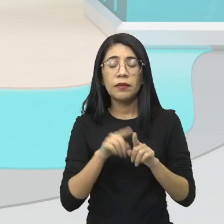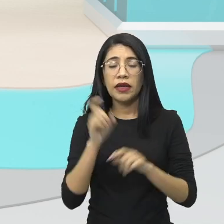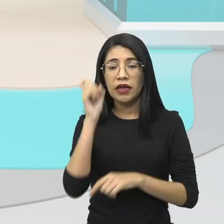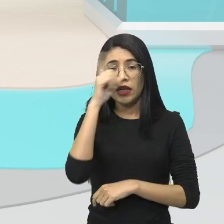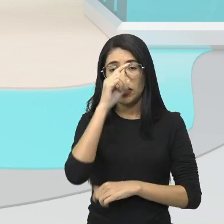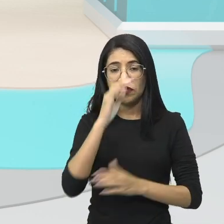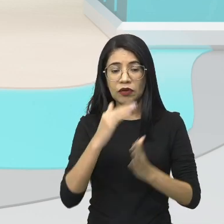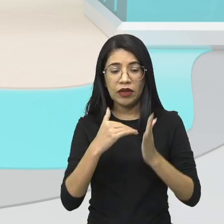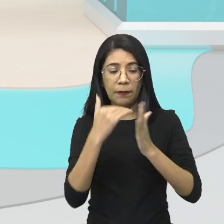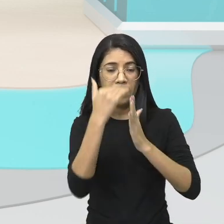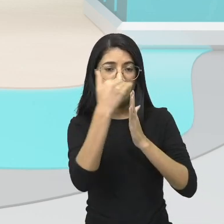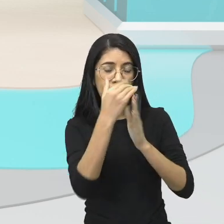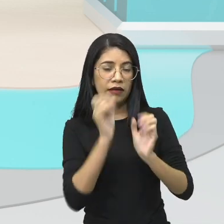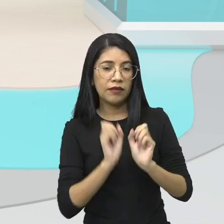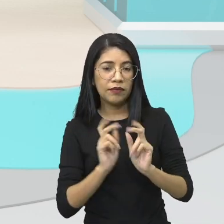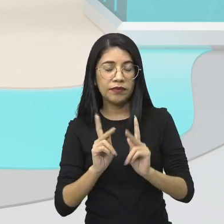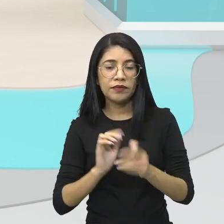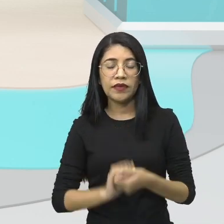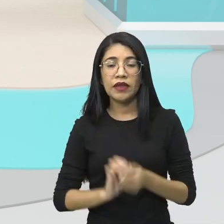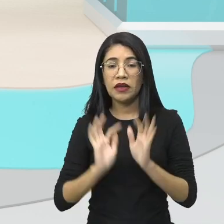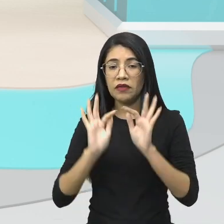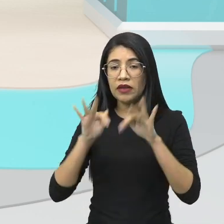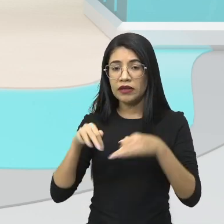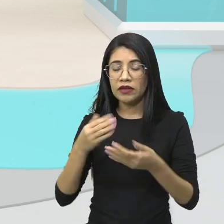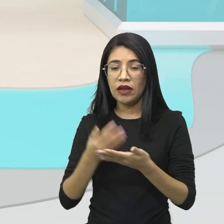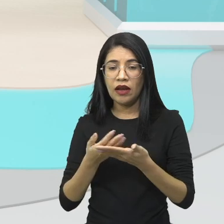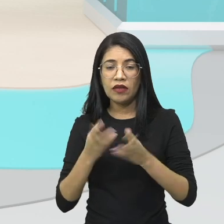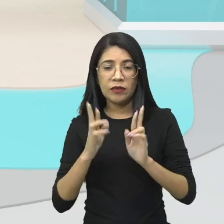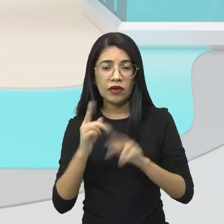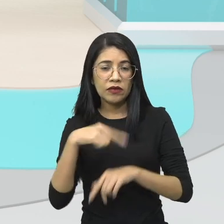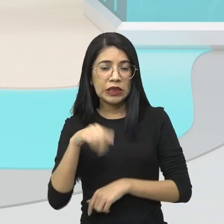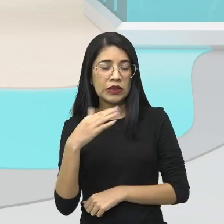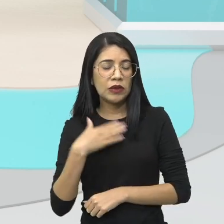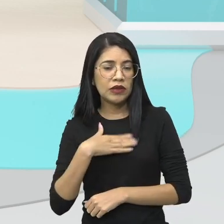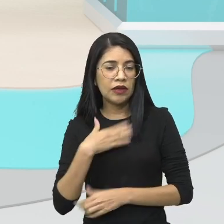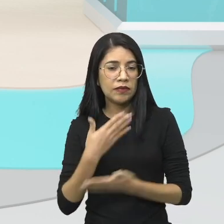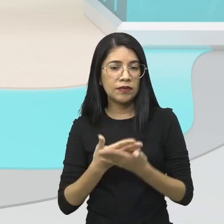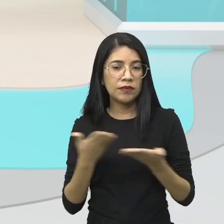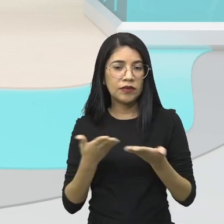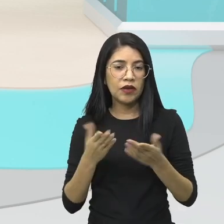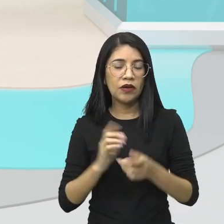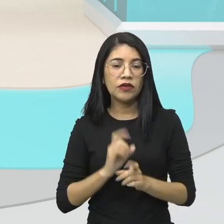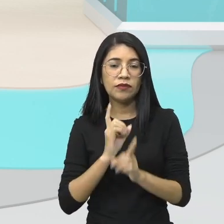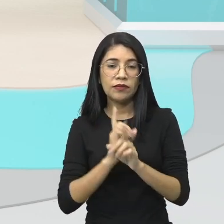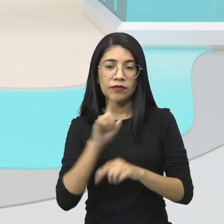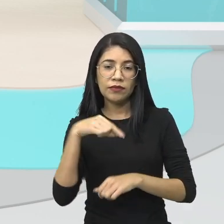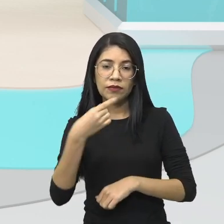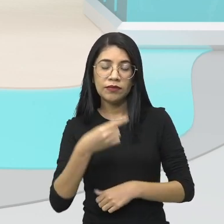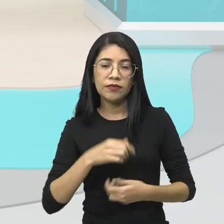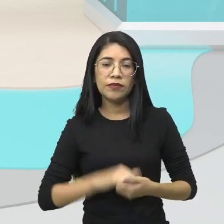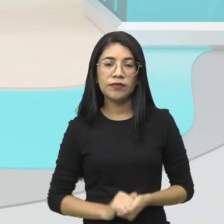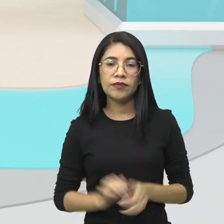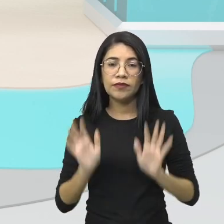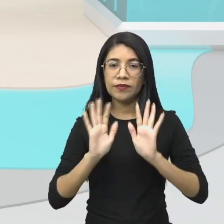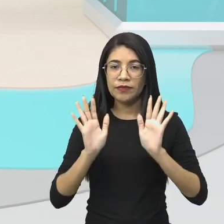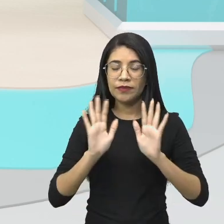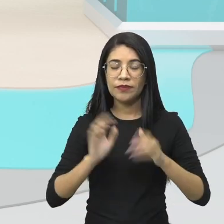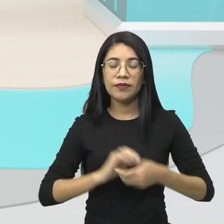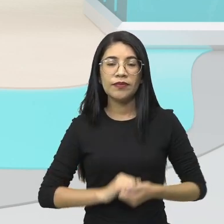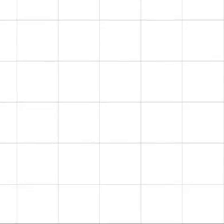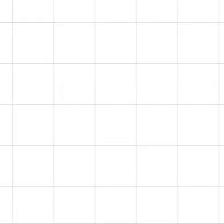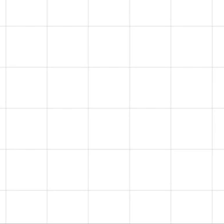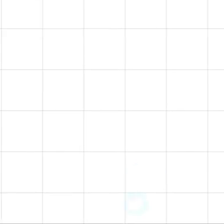dificuldade maior, certo? Eu vou ficando por aqui, espero que vocês tenham gostado da nossa aula e eu volto numa próxima oportunidade. Até lá!